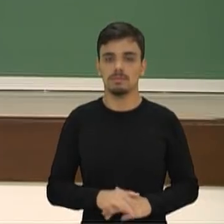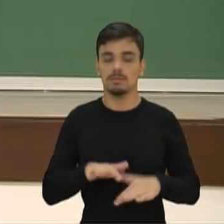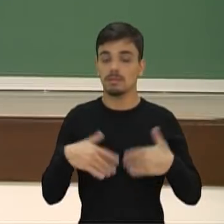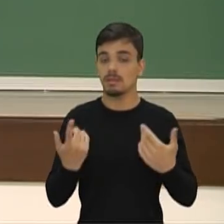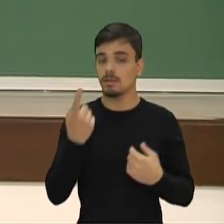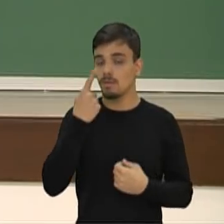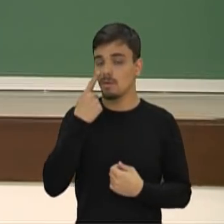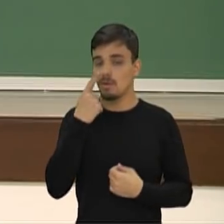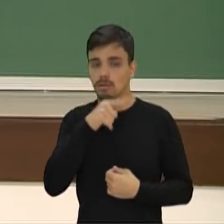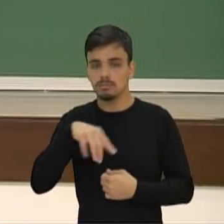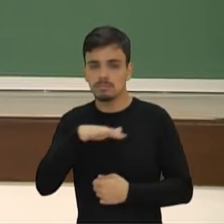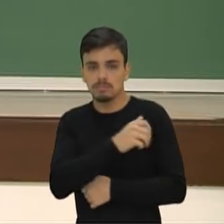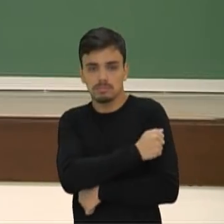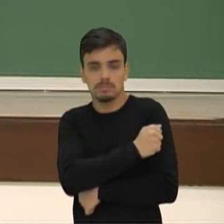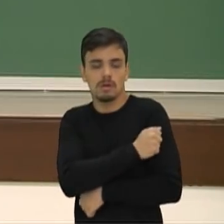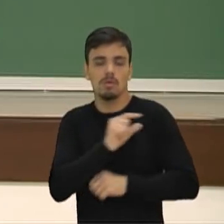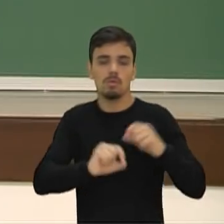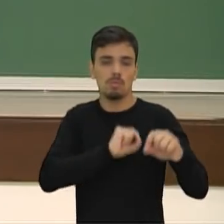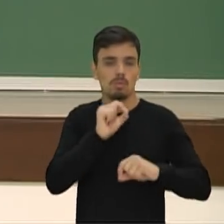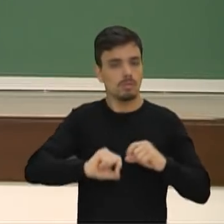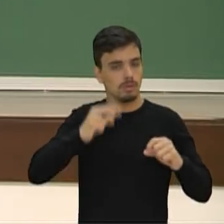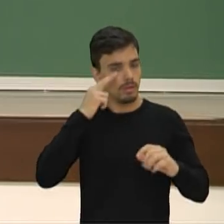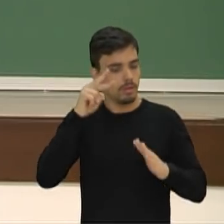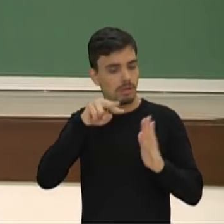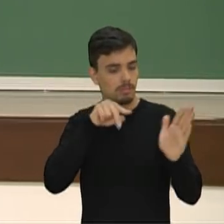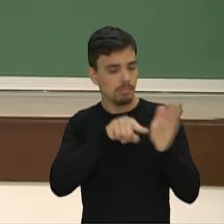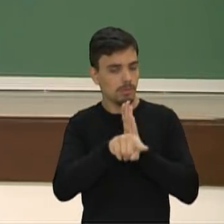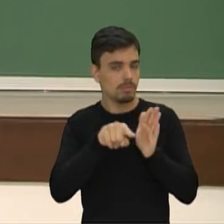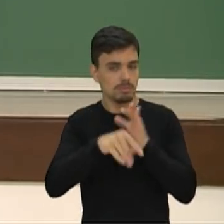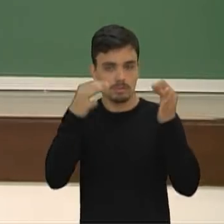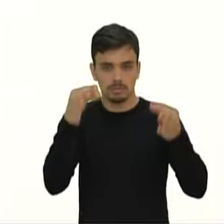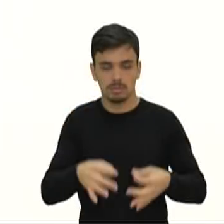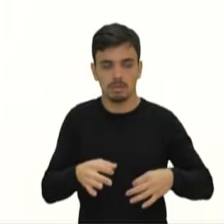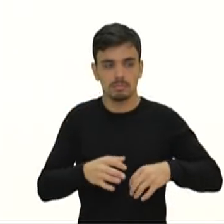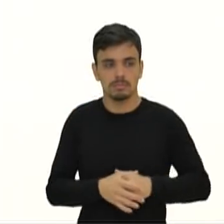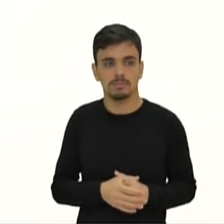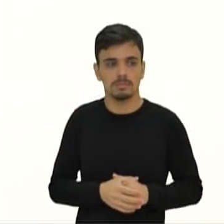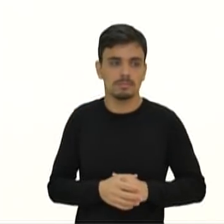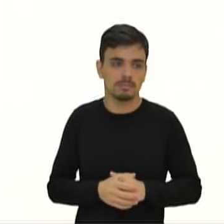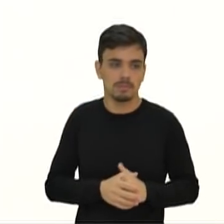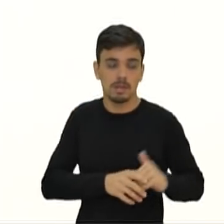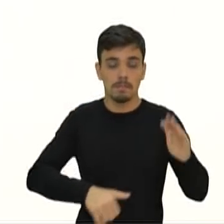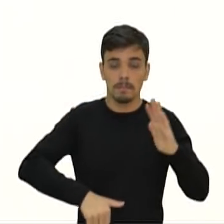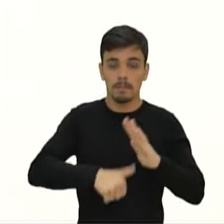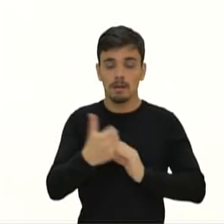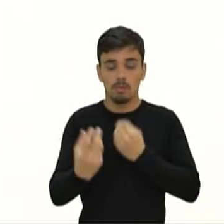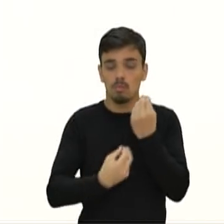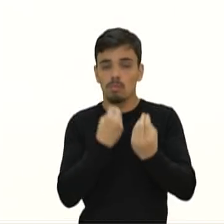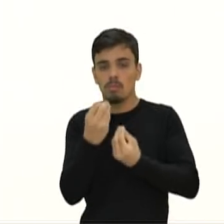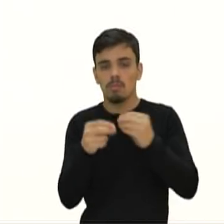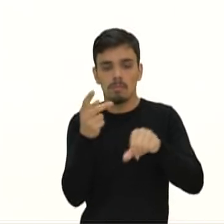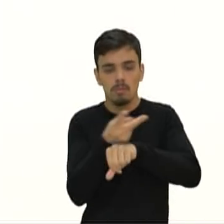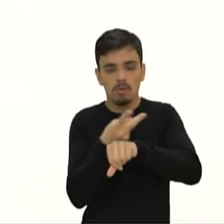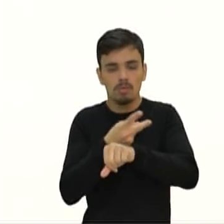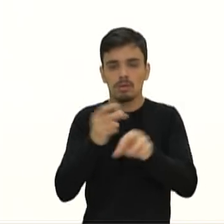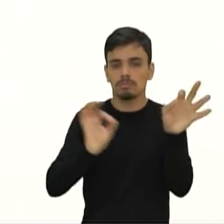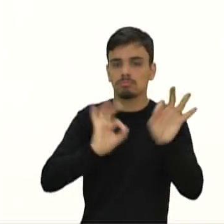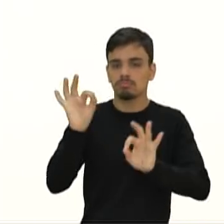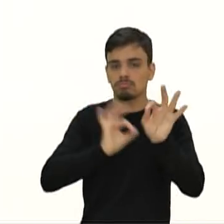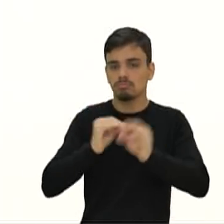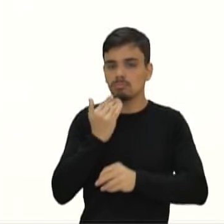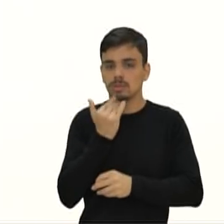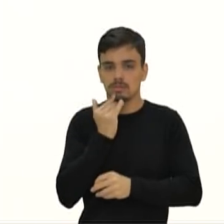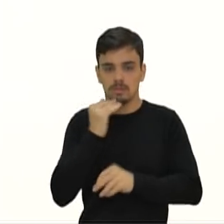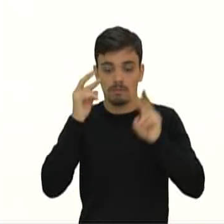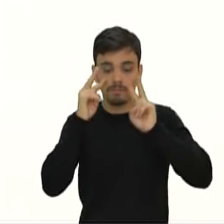Vamos lá então, prezado estudante, vamos ler atentamente a questão. Olha o que ele nos diz ali, ó. A primeira forma de procurar corrigir os defeitos de visão foi,